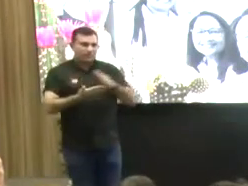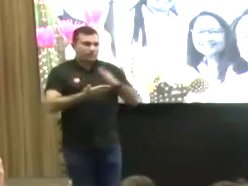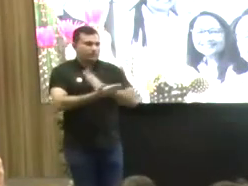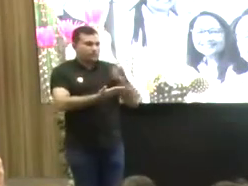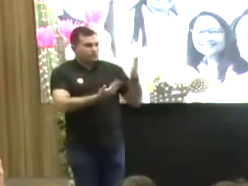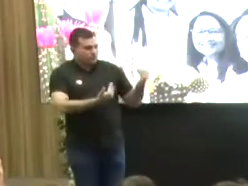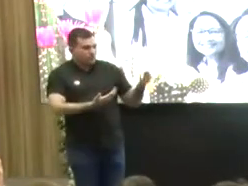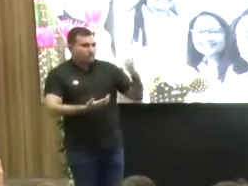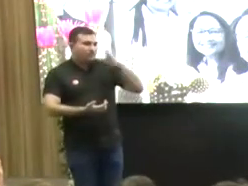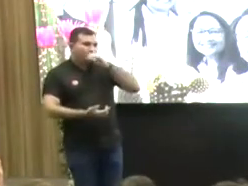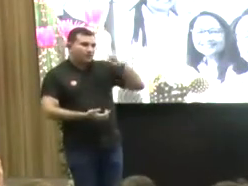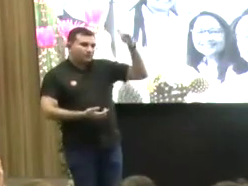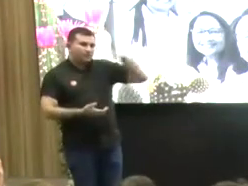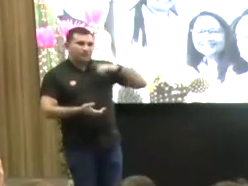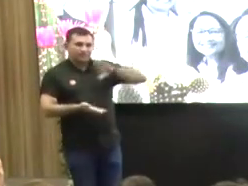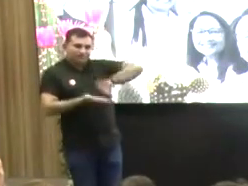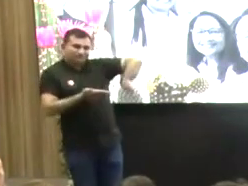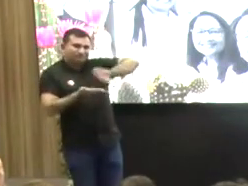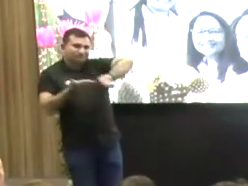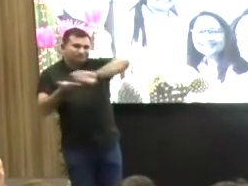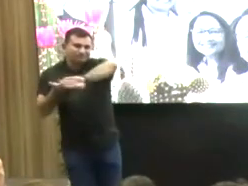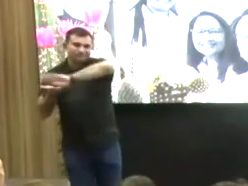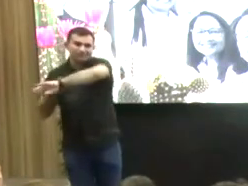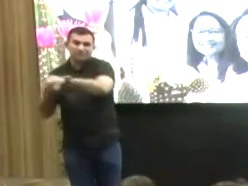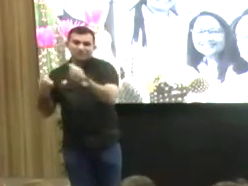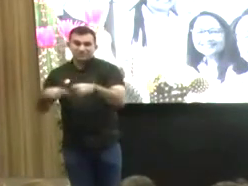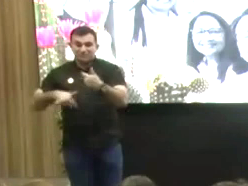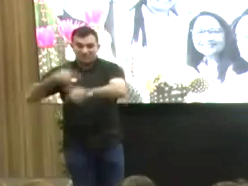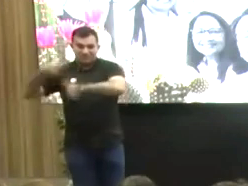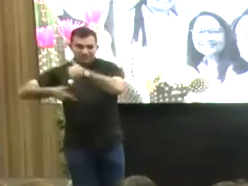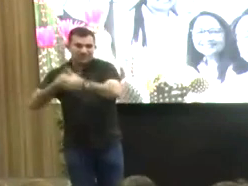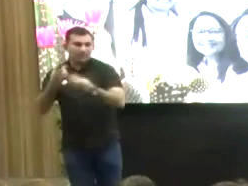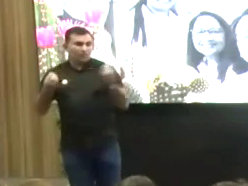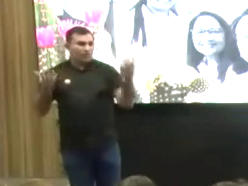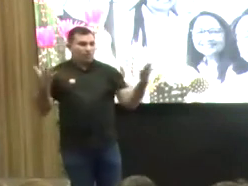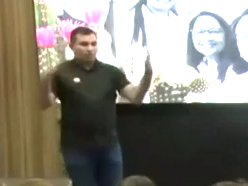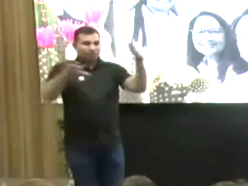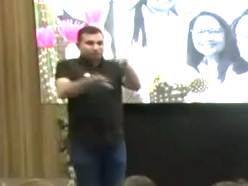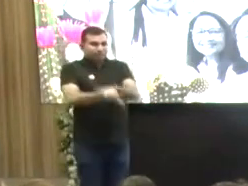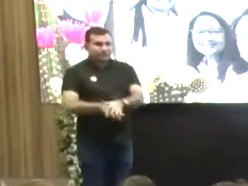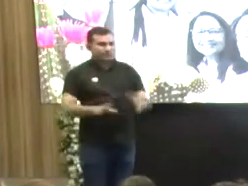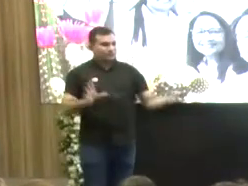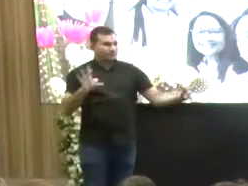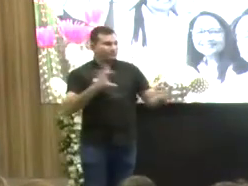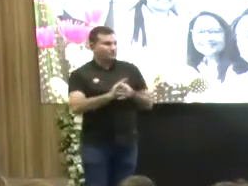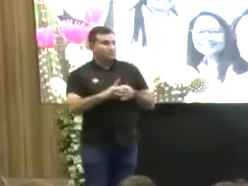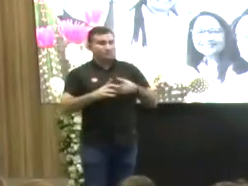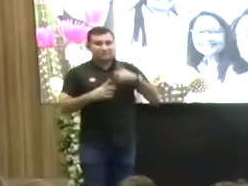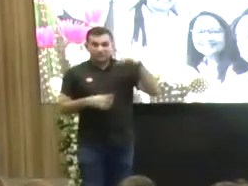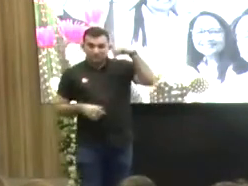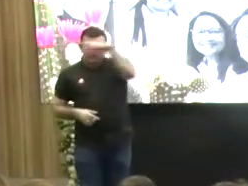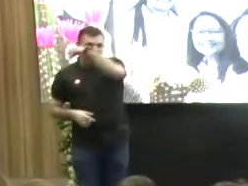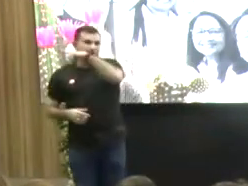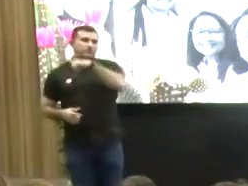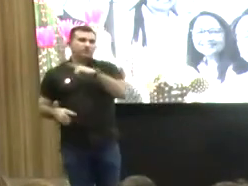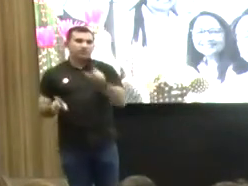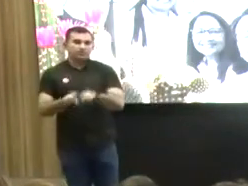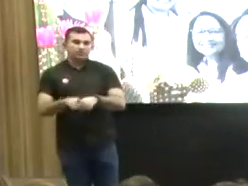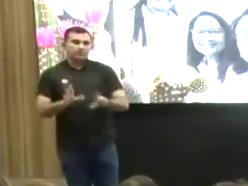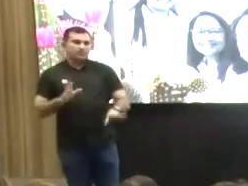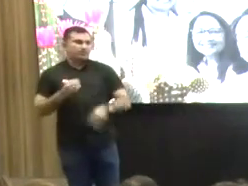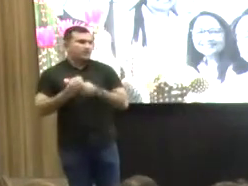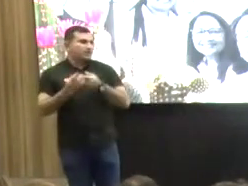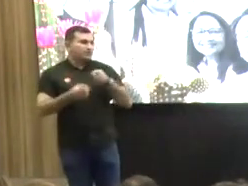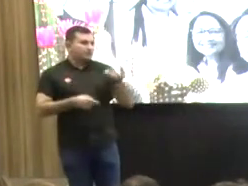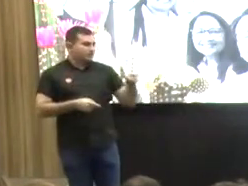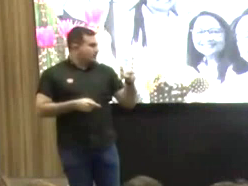jovens e adultos e os adolescentes que têm que trabalhar, não é? E, ao mesmo tempo, não é? Eles são empurrados por ensino